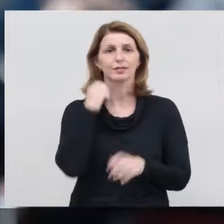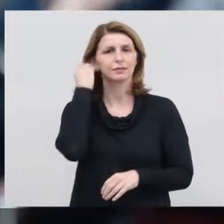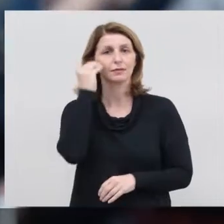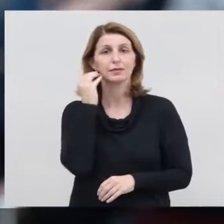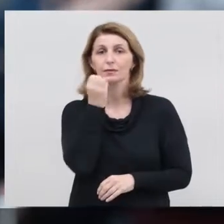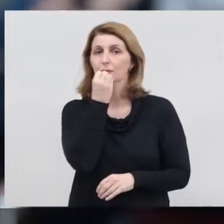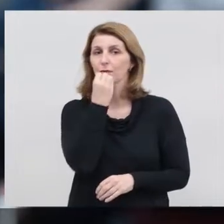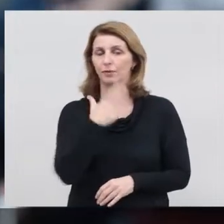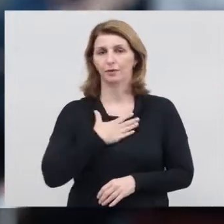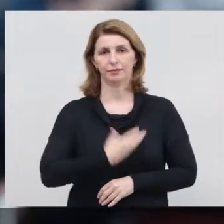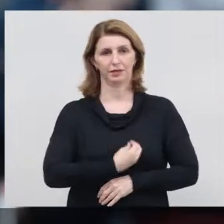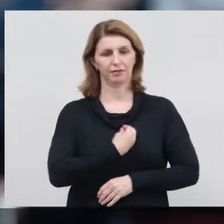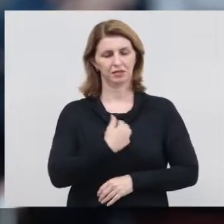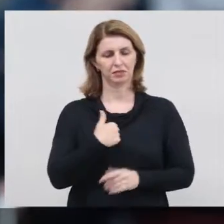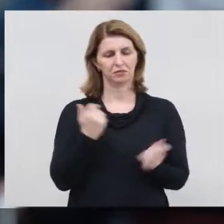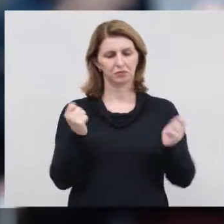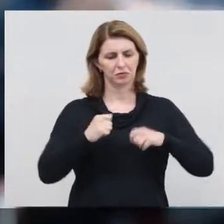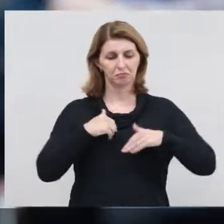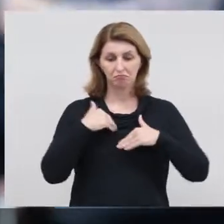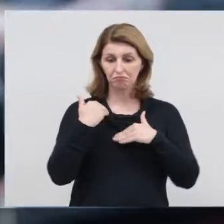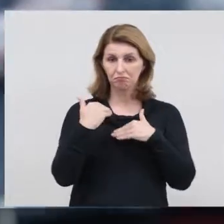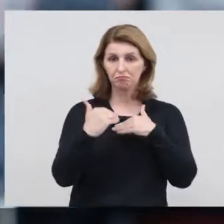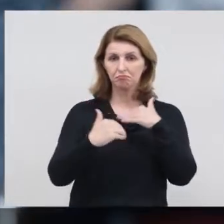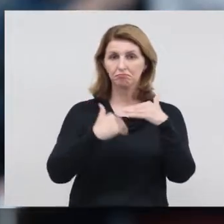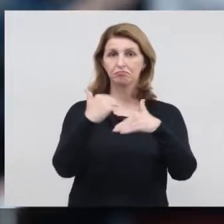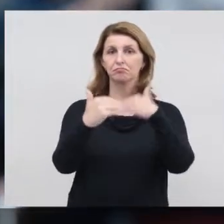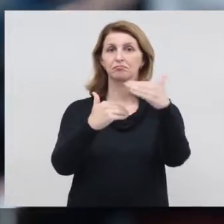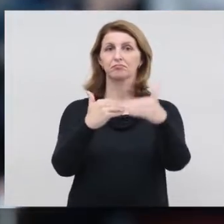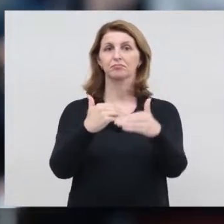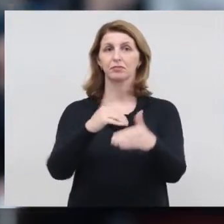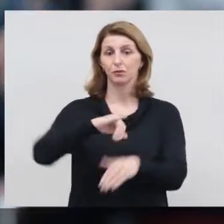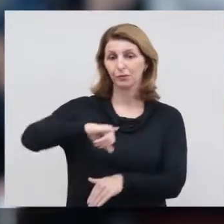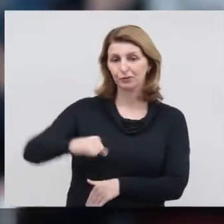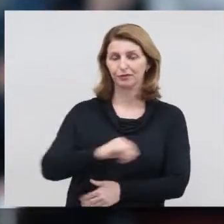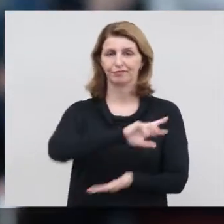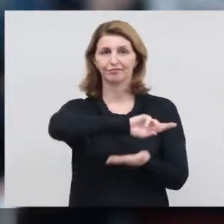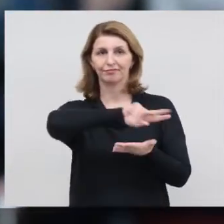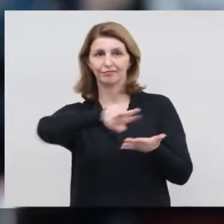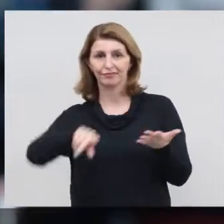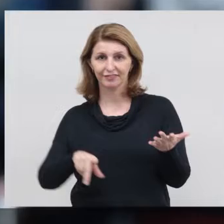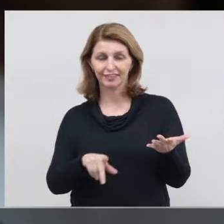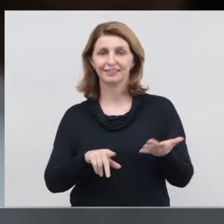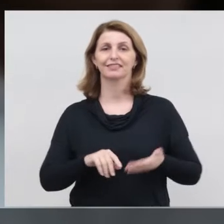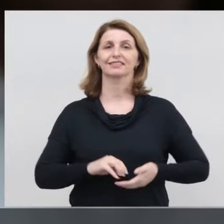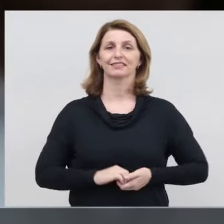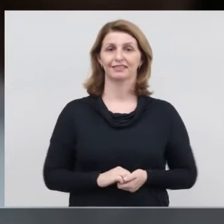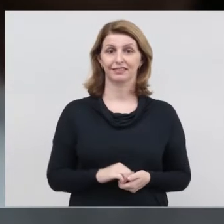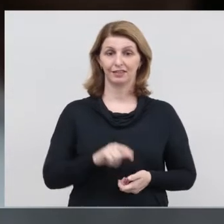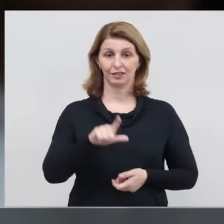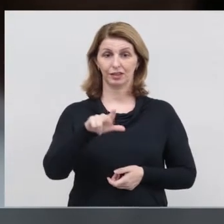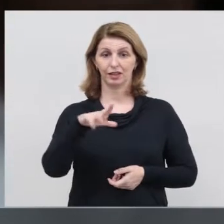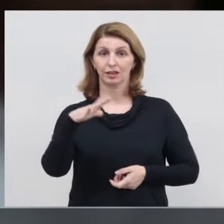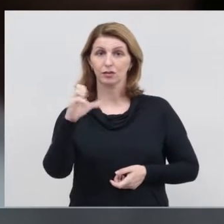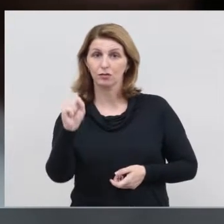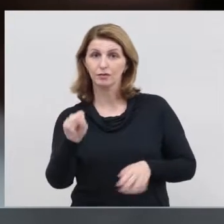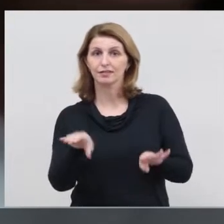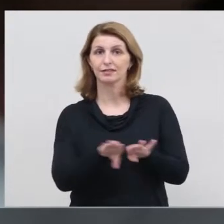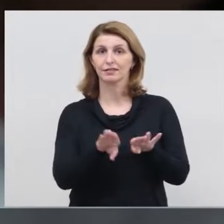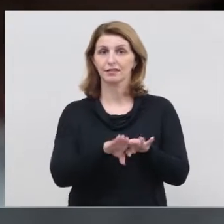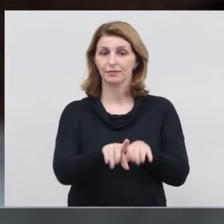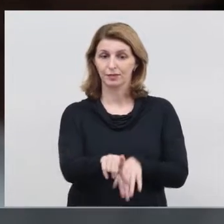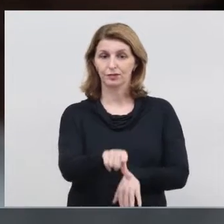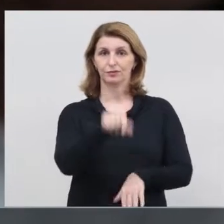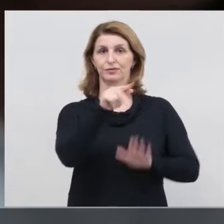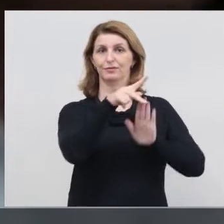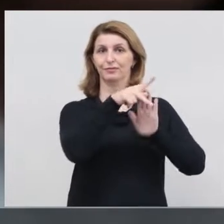achei uma experiência muito boa para minha vida eu vou poder crescer eu vou poder ter várias oportunidades aqui Lucas também